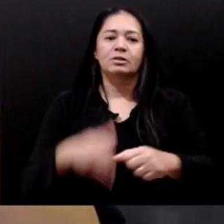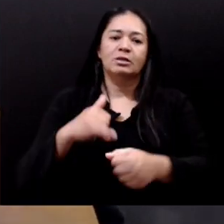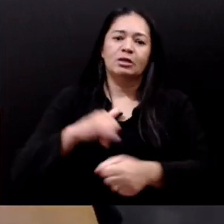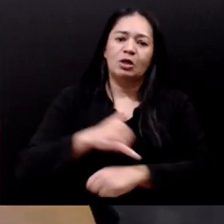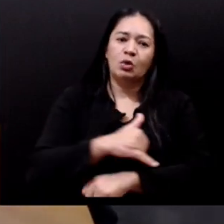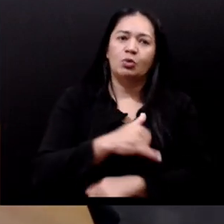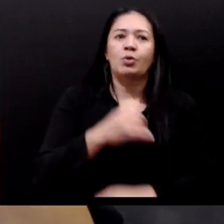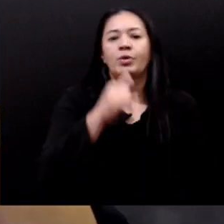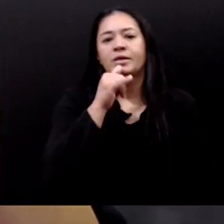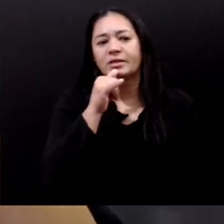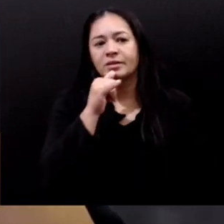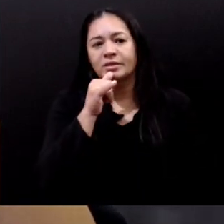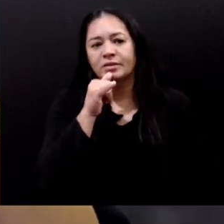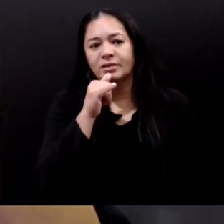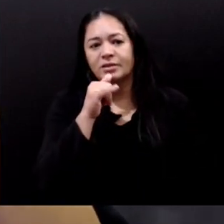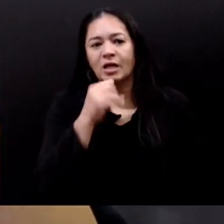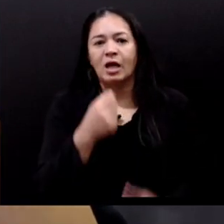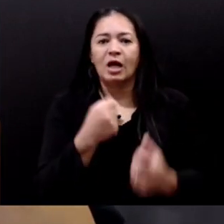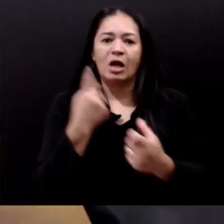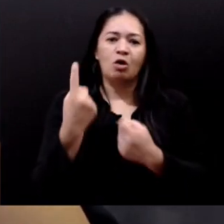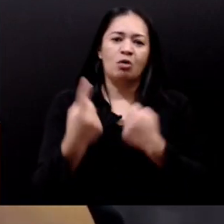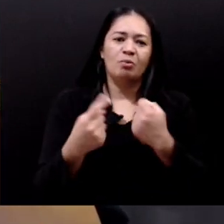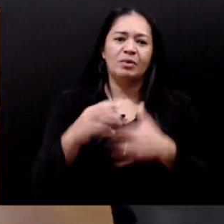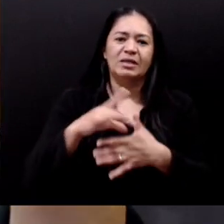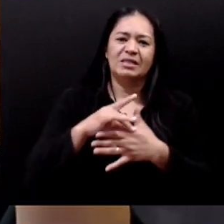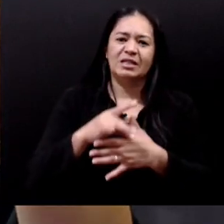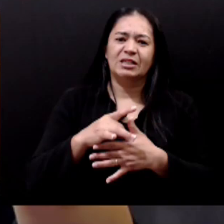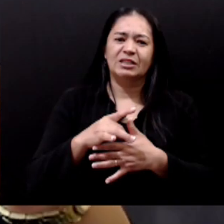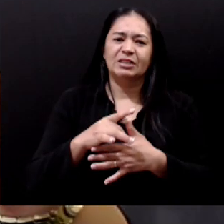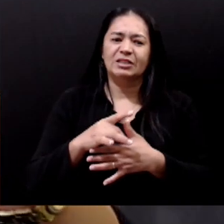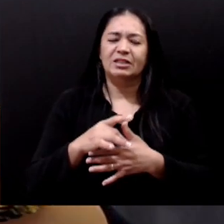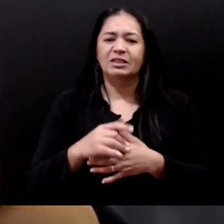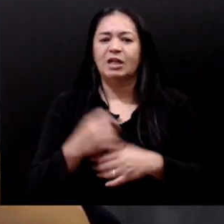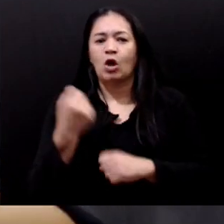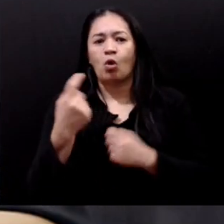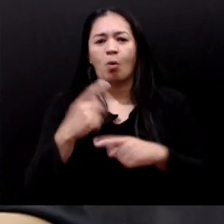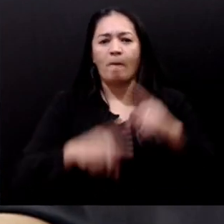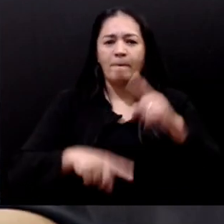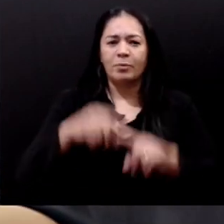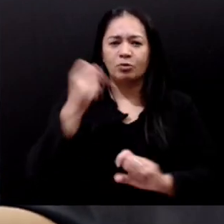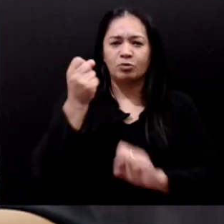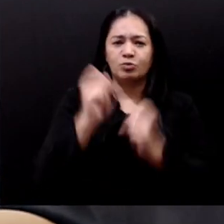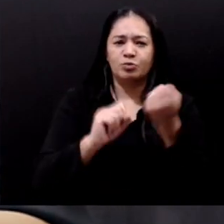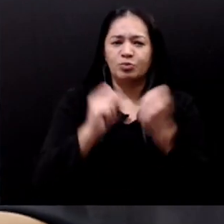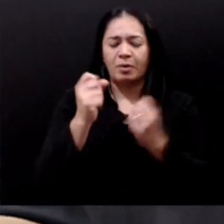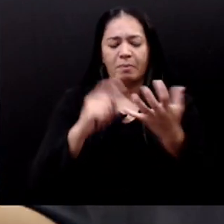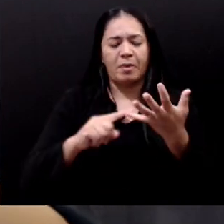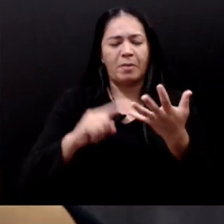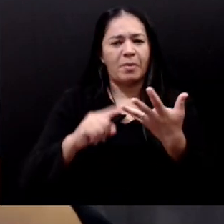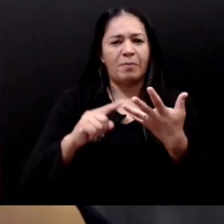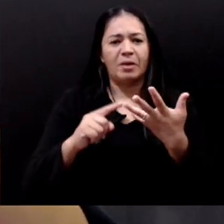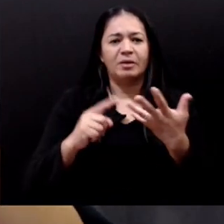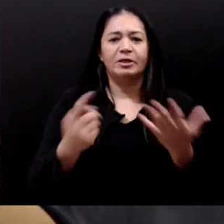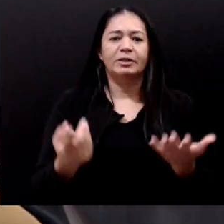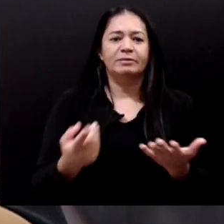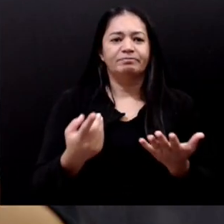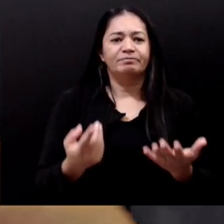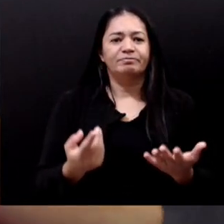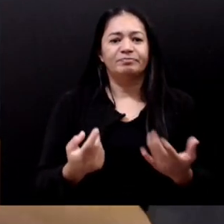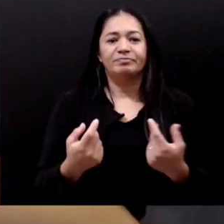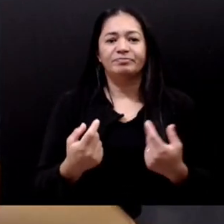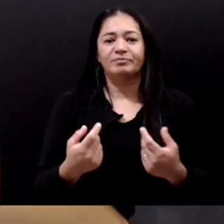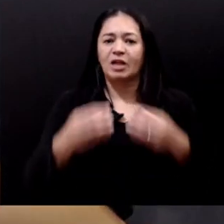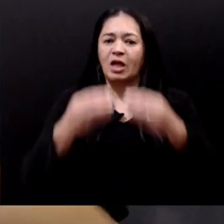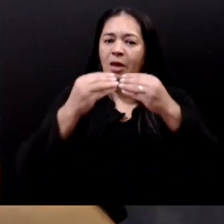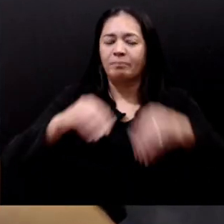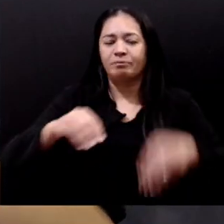umas carnes mais gordas, produtos muito processados, carnes embutidas, por exemplo, elas vão fazer mal para nossa saúde.